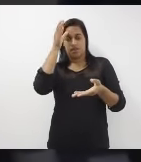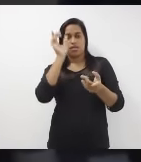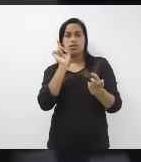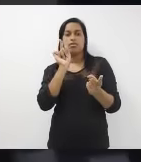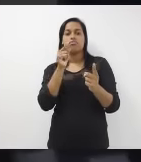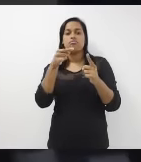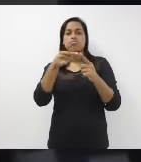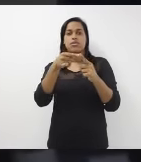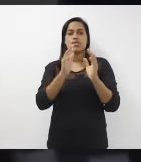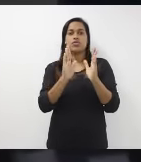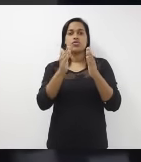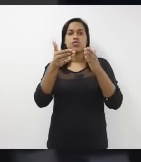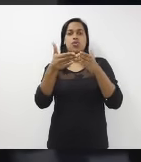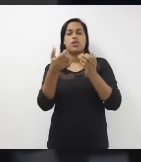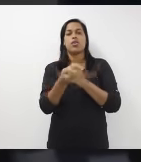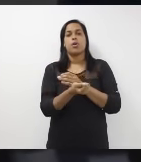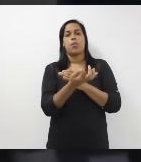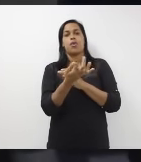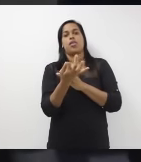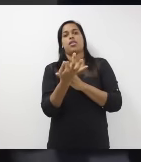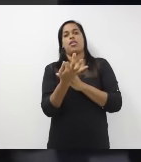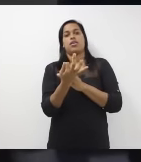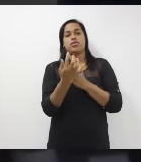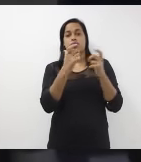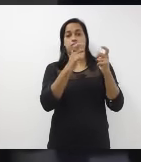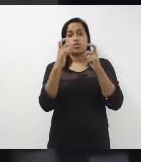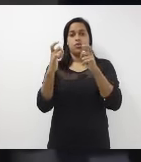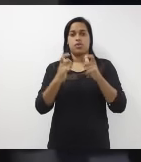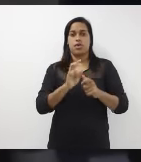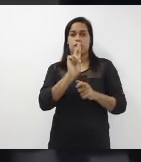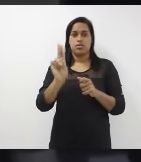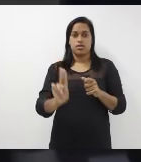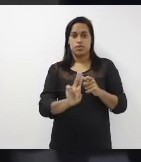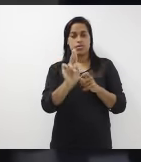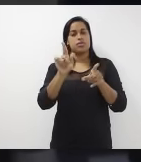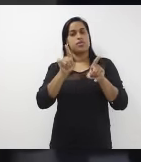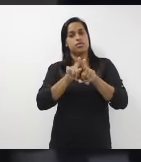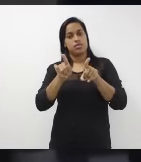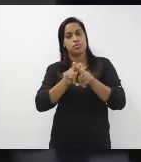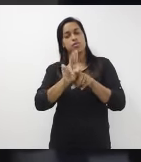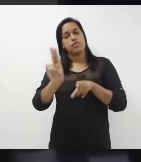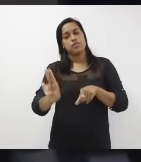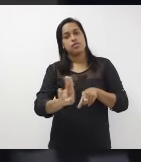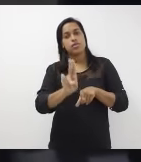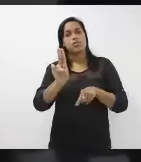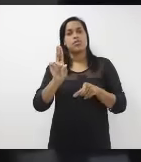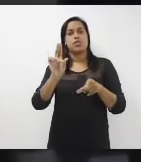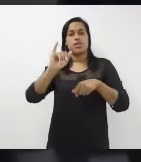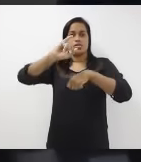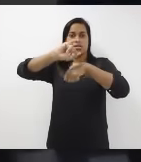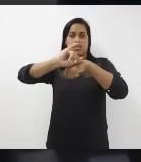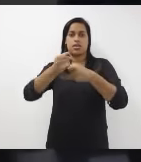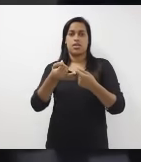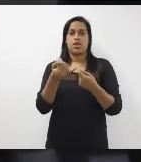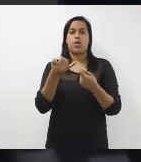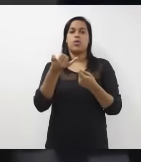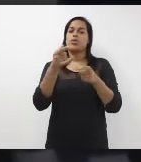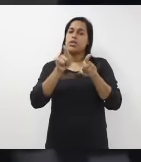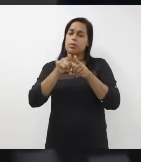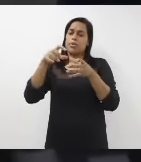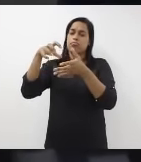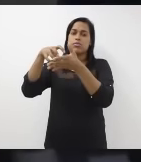giro desse estoque. Definir o espaço a ser utilizado, ou seja, vai utilizar a central de distribuição, vai utilizar